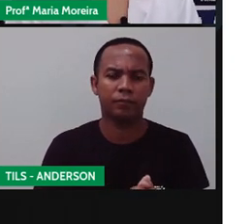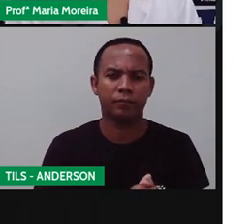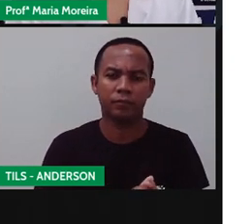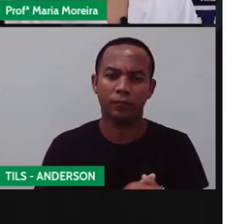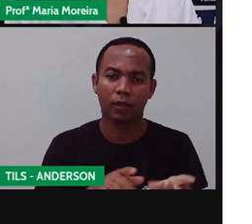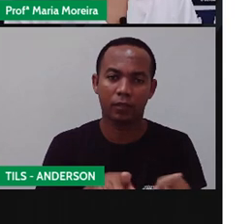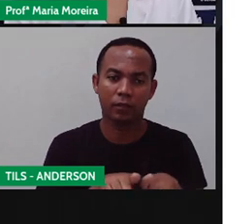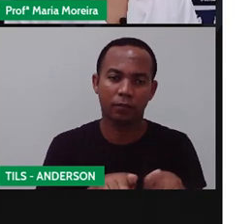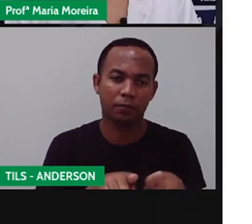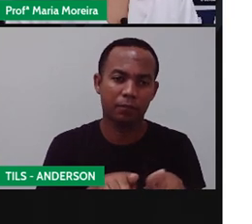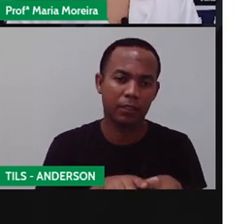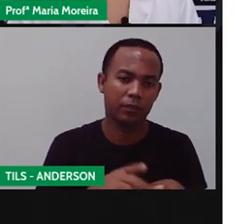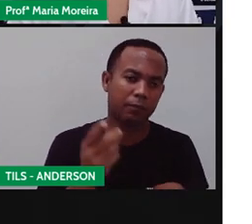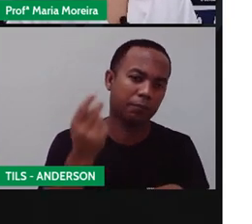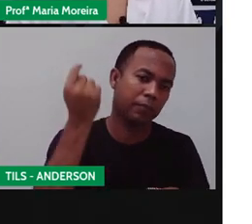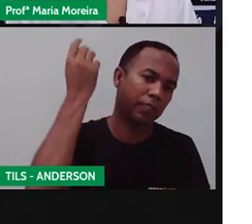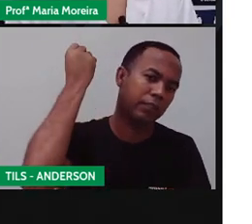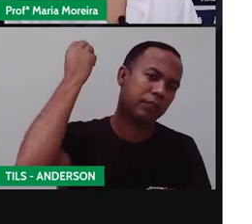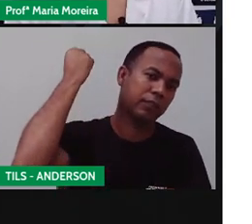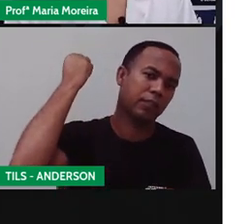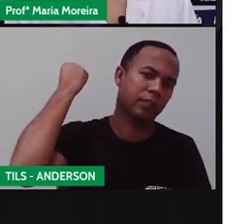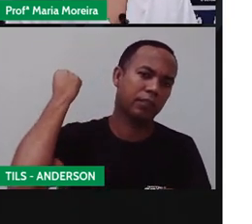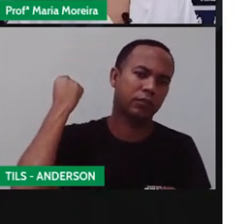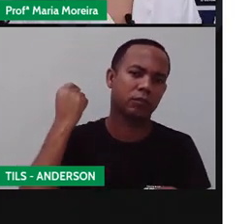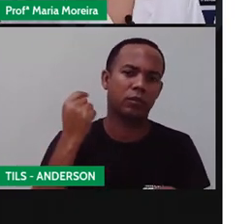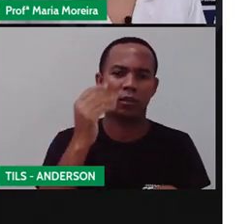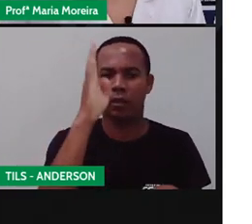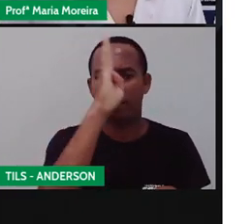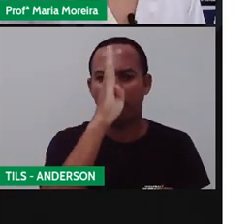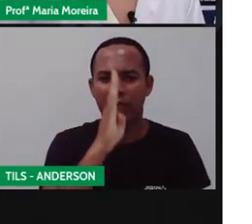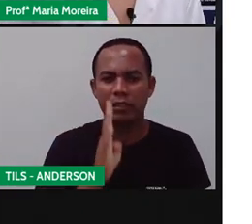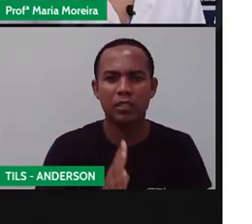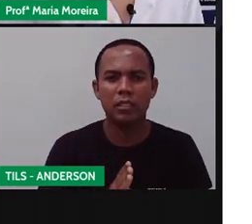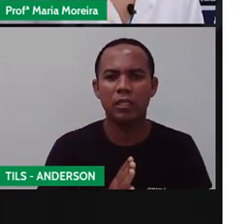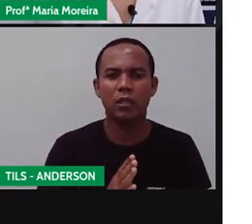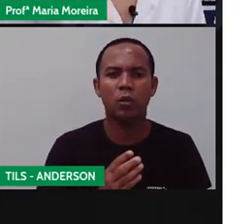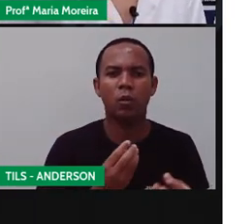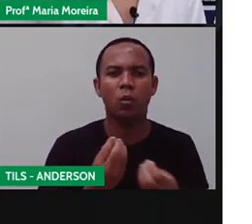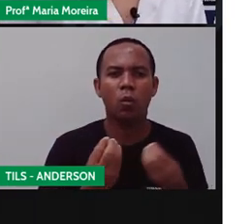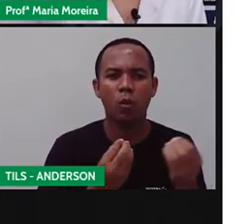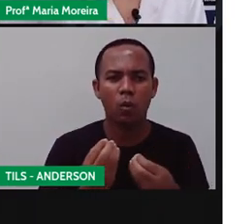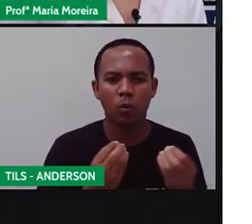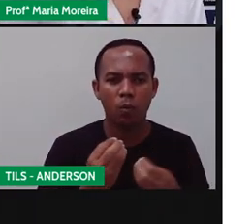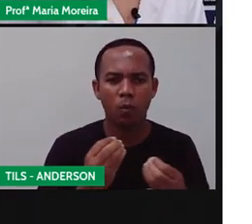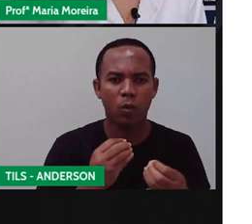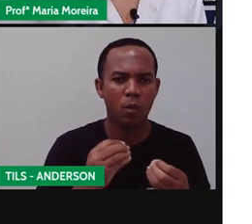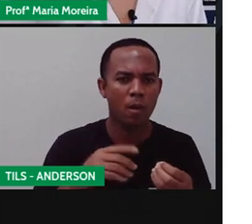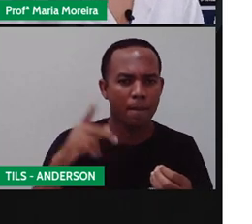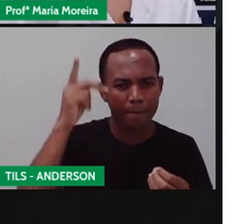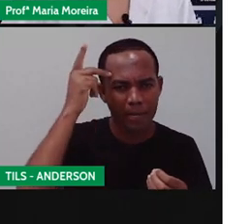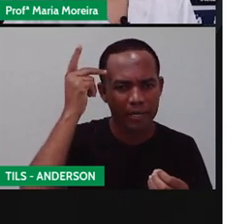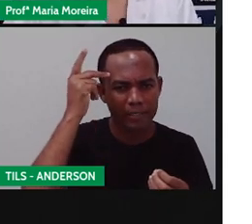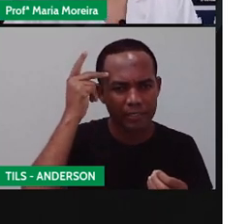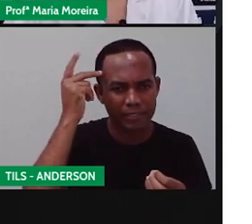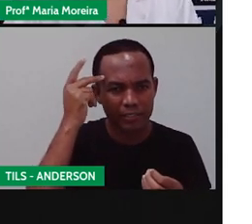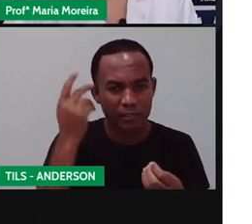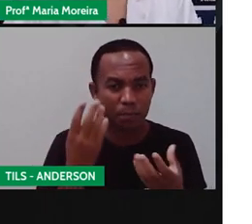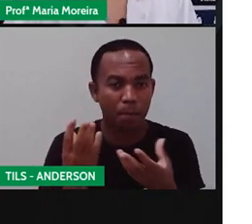Bom, na época, né, do Brasil colônia, o país recebeu